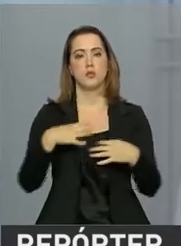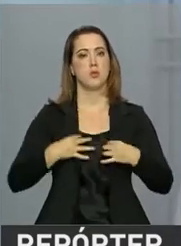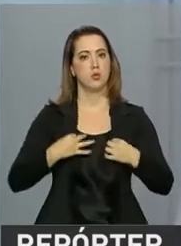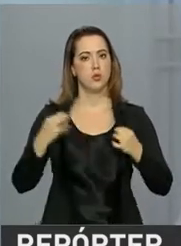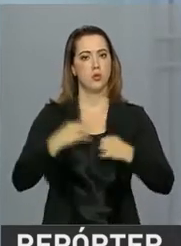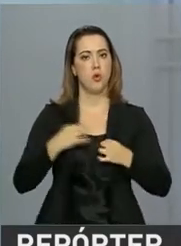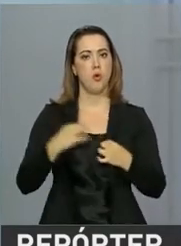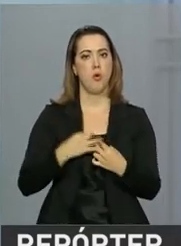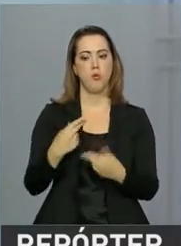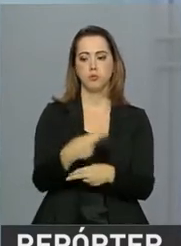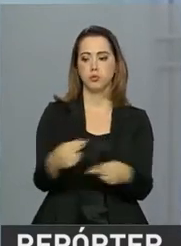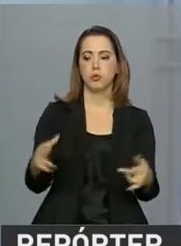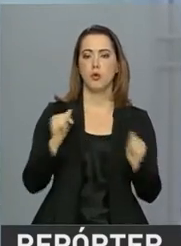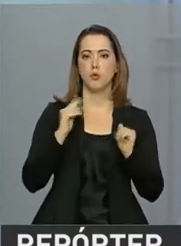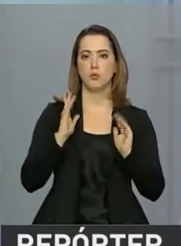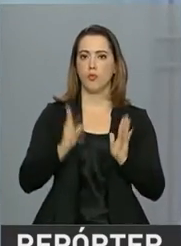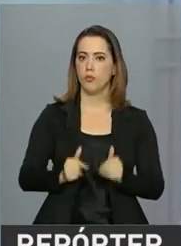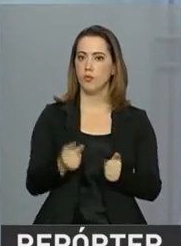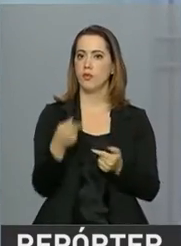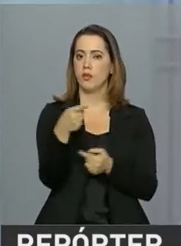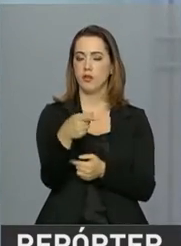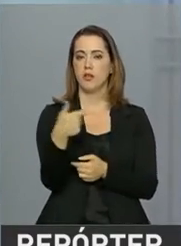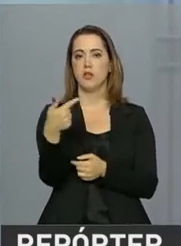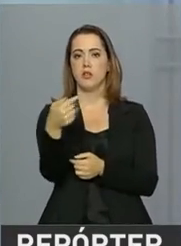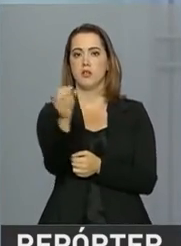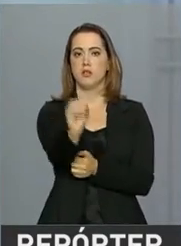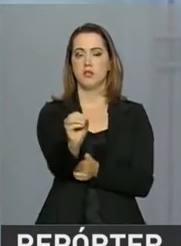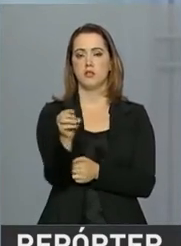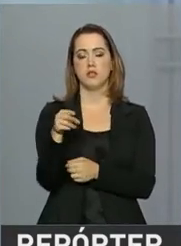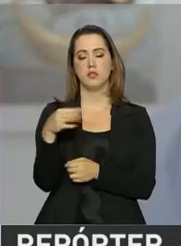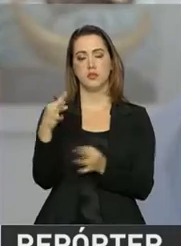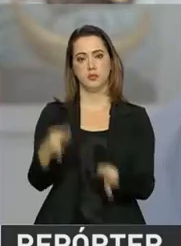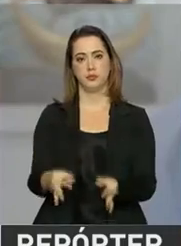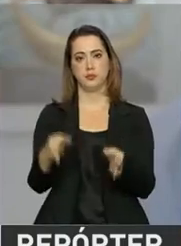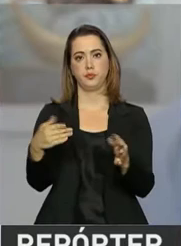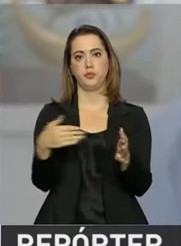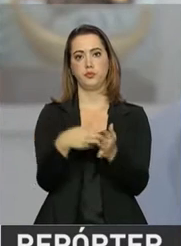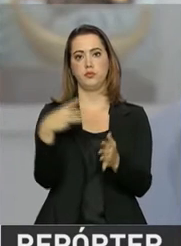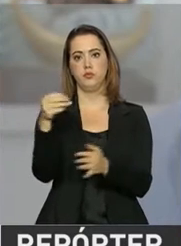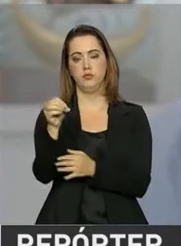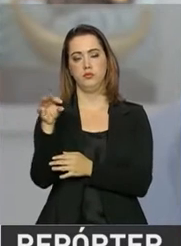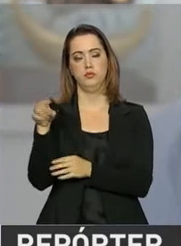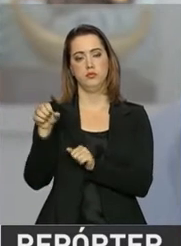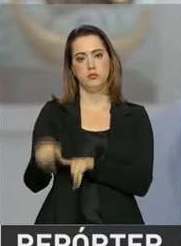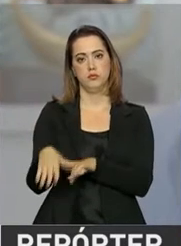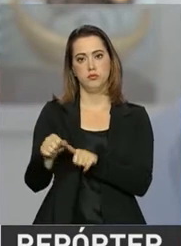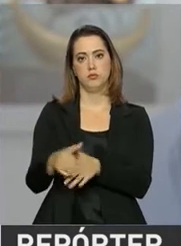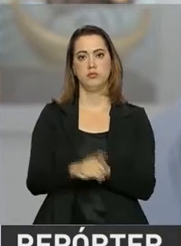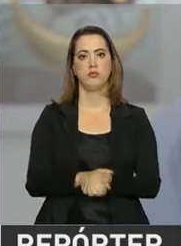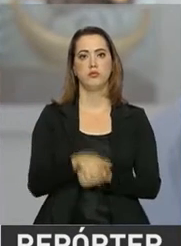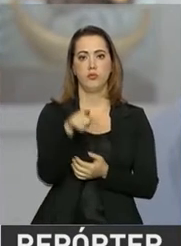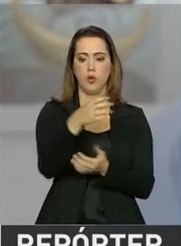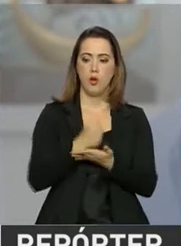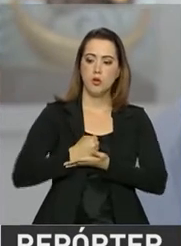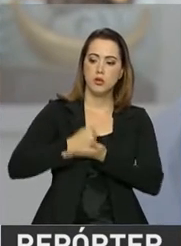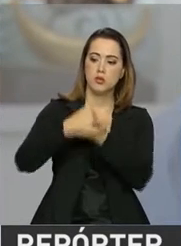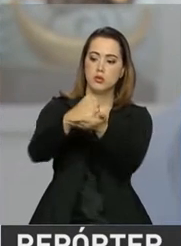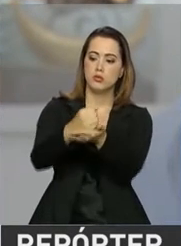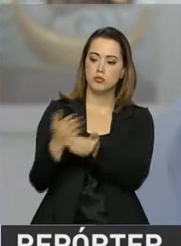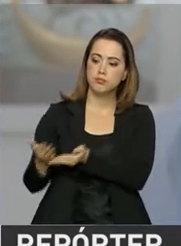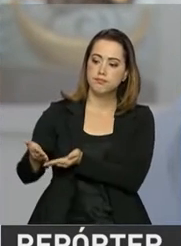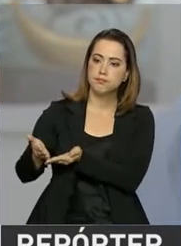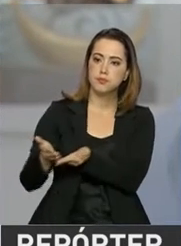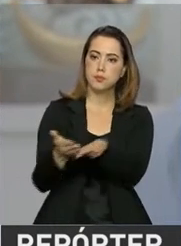chegar a 70 toneladas até o final da campanha, no dia 30 de setembro. Essas doações, basicamente, elas seguirão para uma